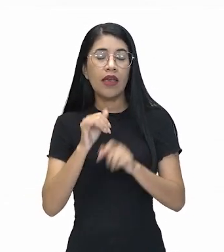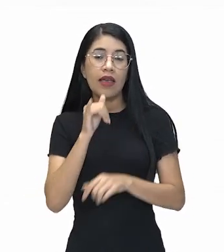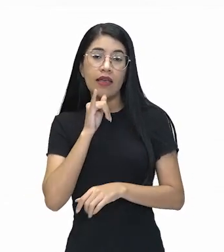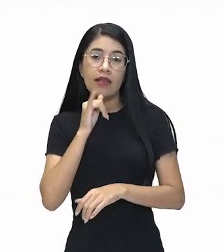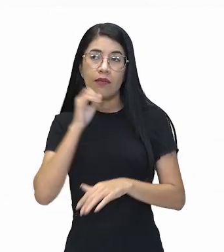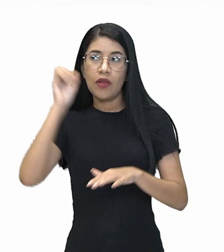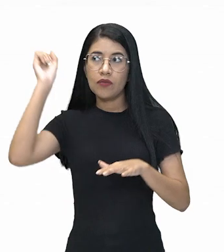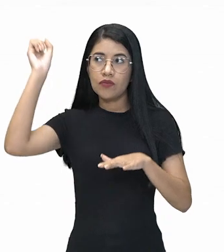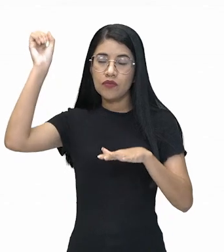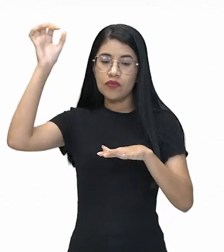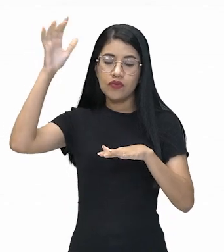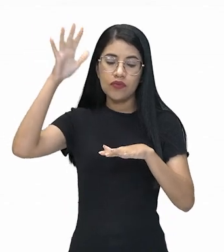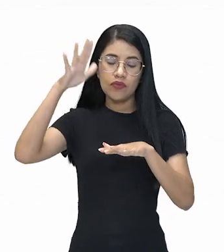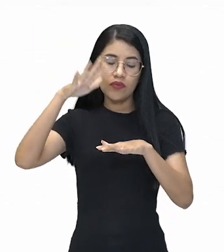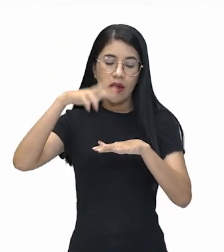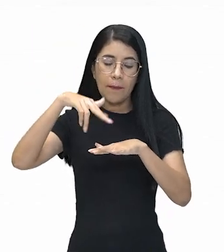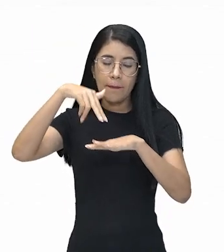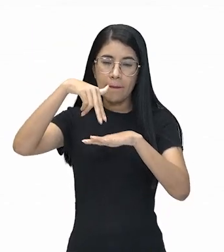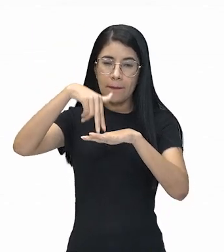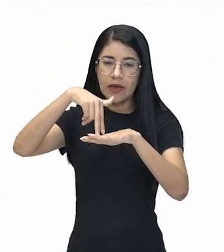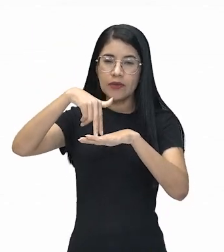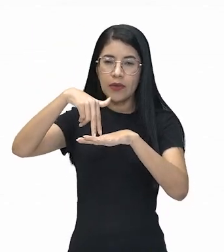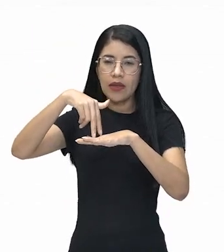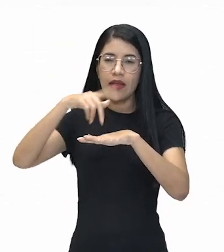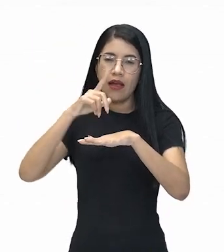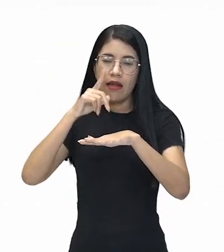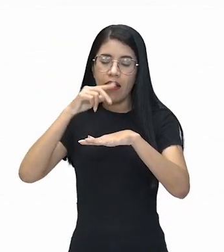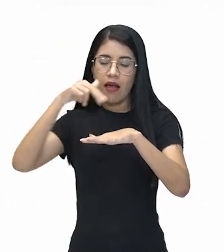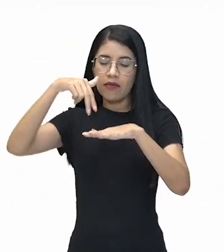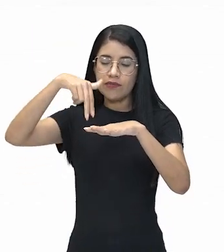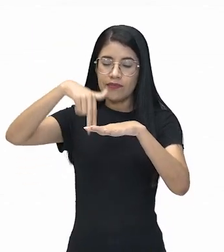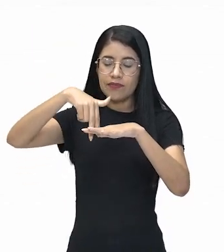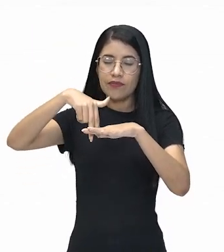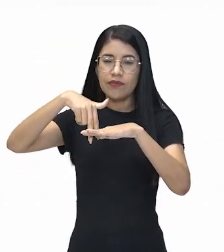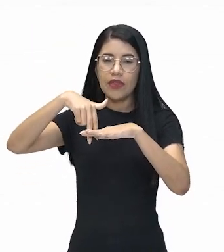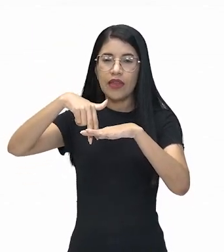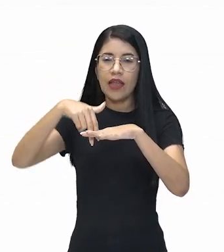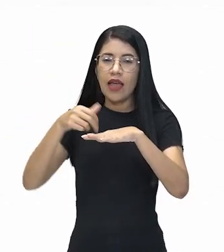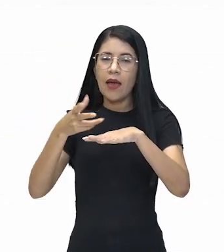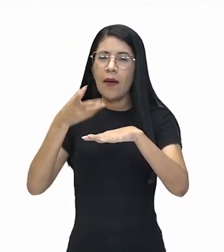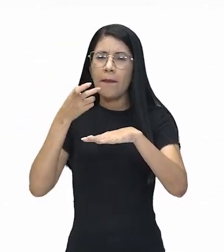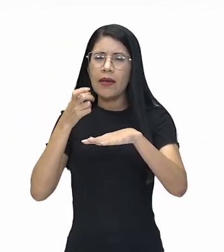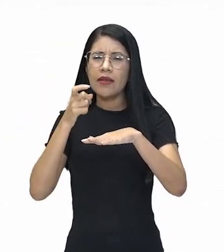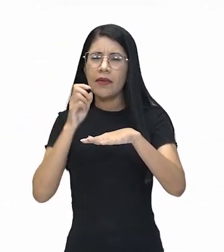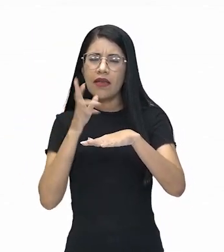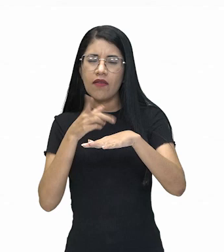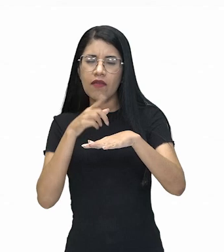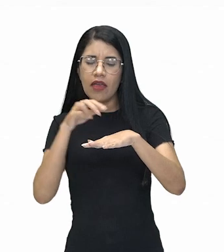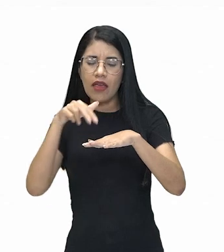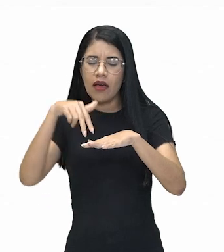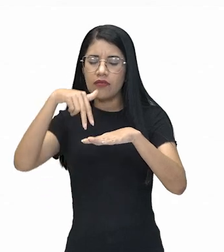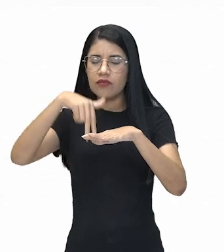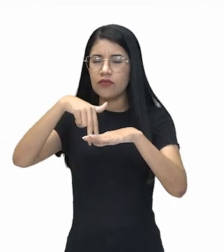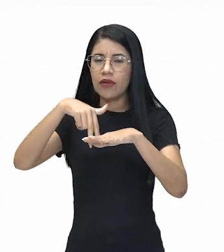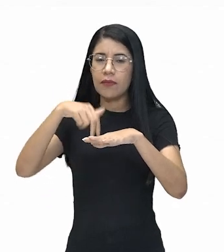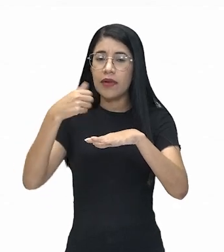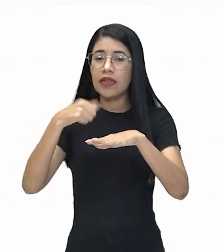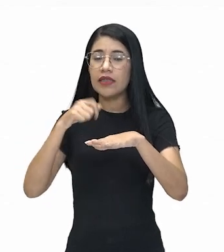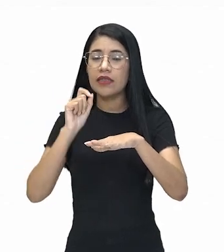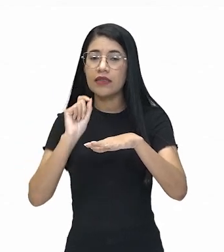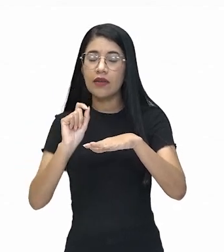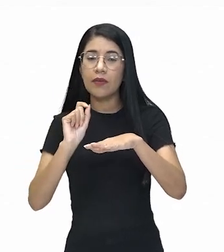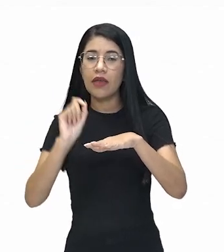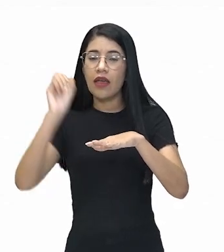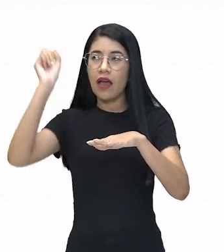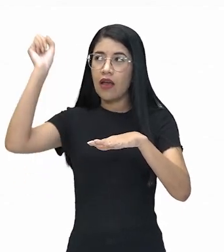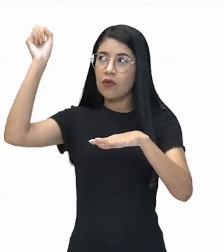aí a imagem do professor dentro da água, para que você enxergue o professor, é necessário que o raio